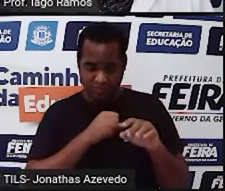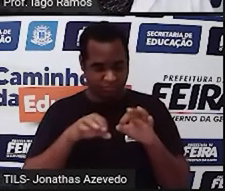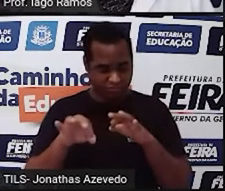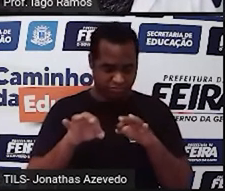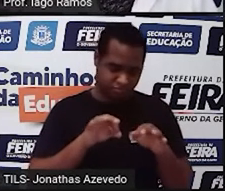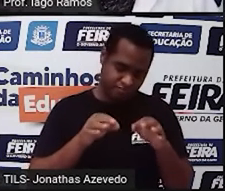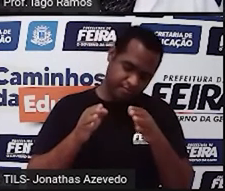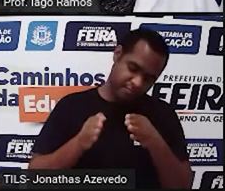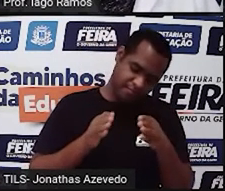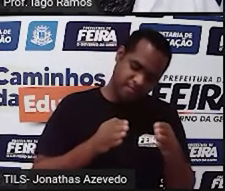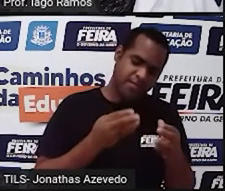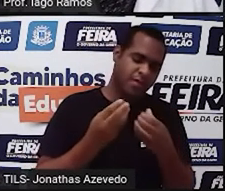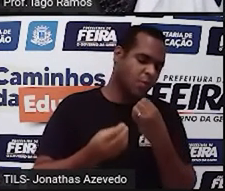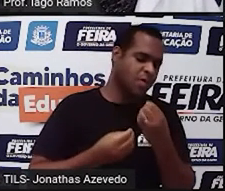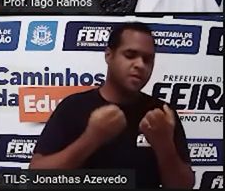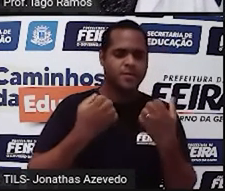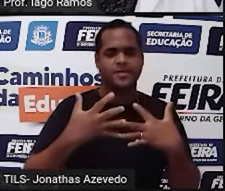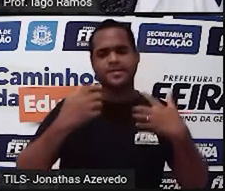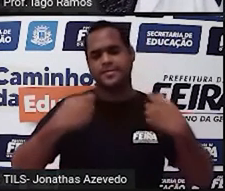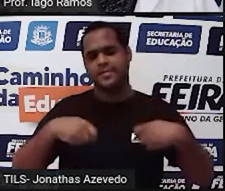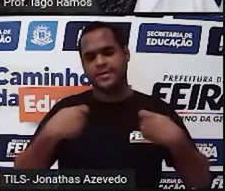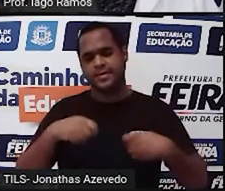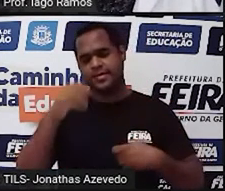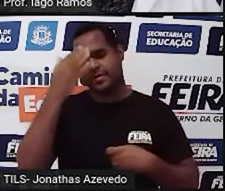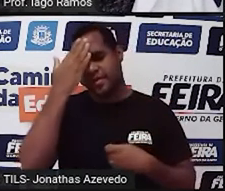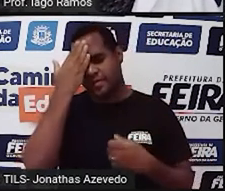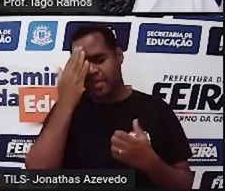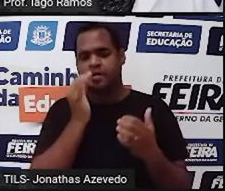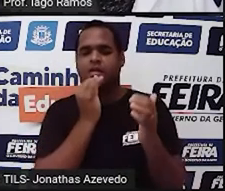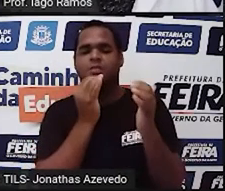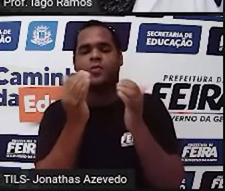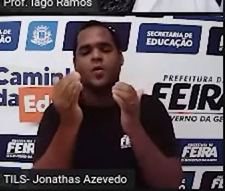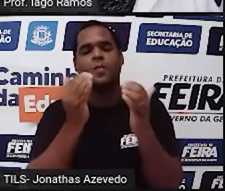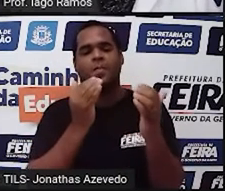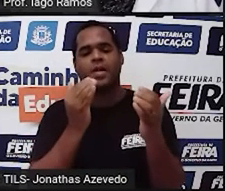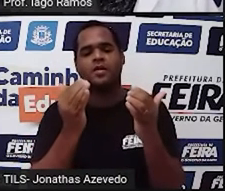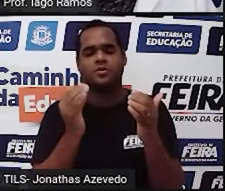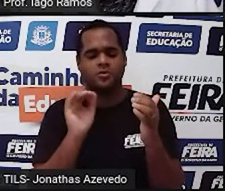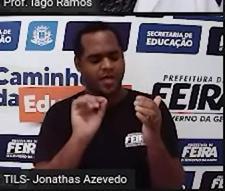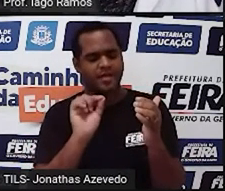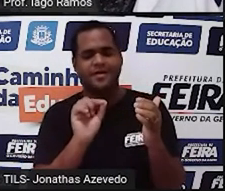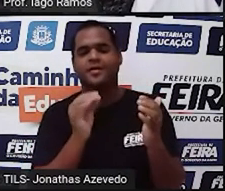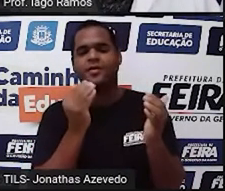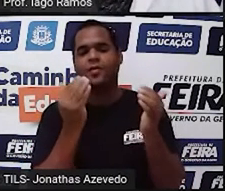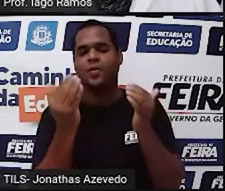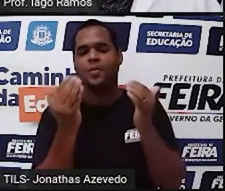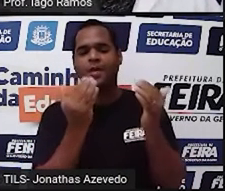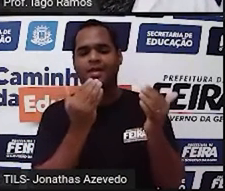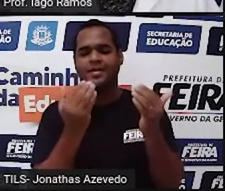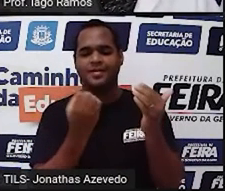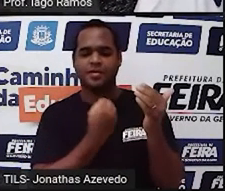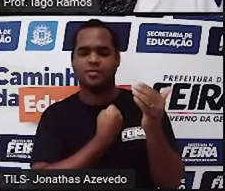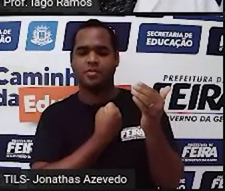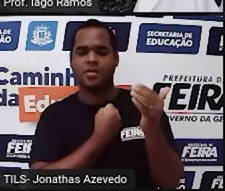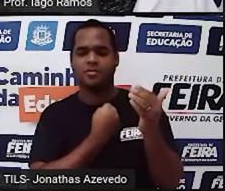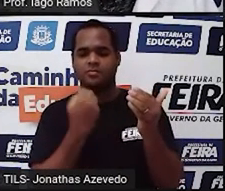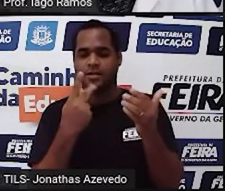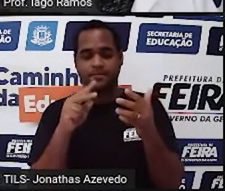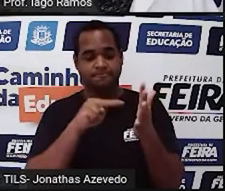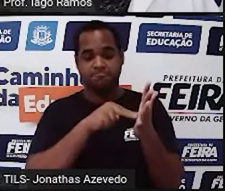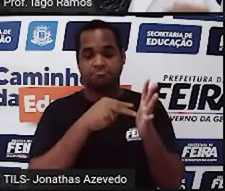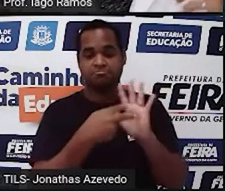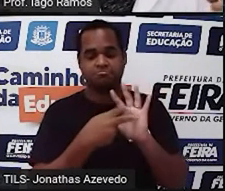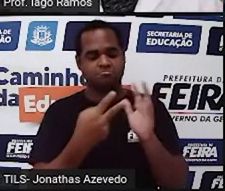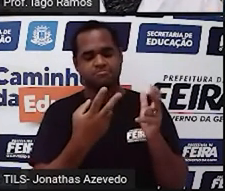né a gente precisa saber comparar comparar números significa você